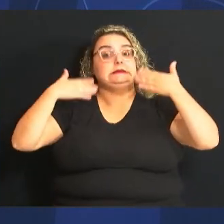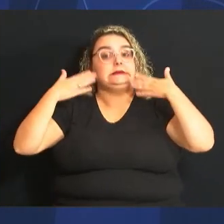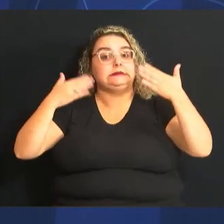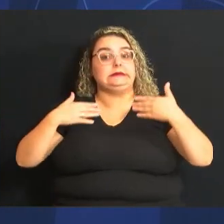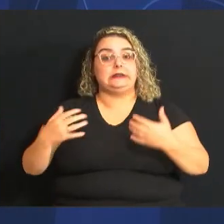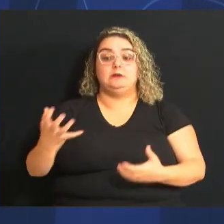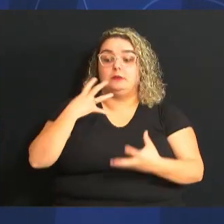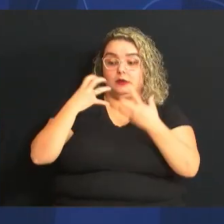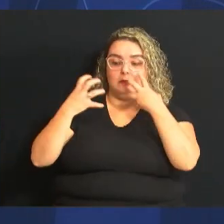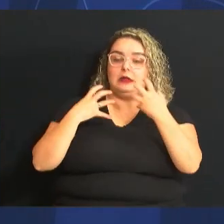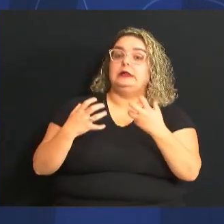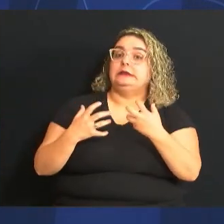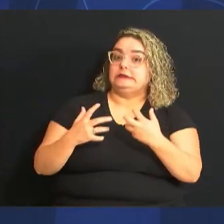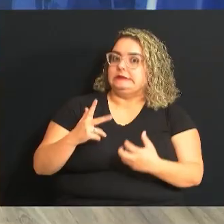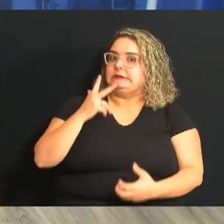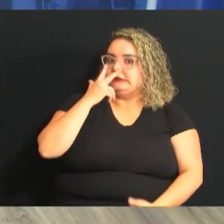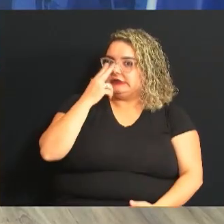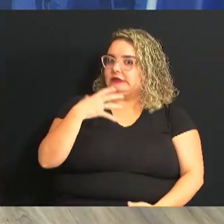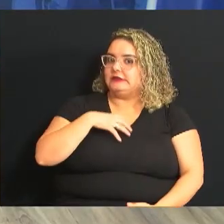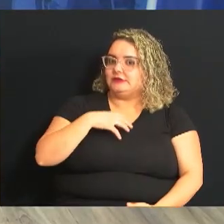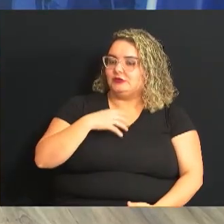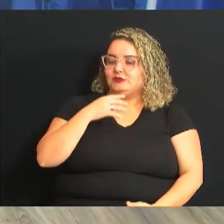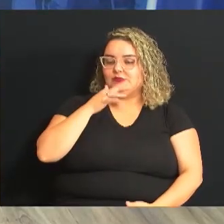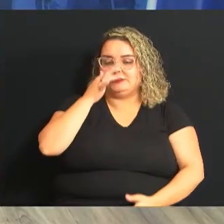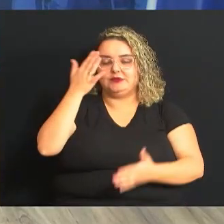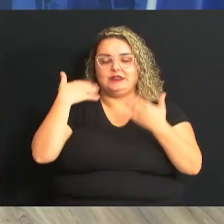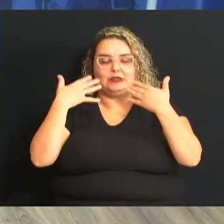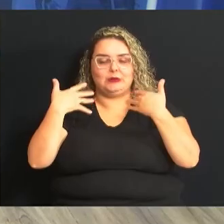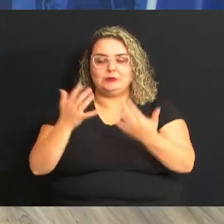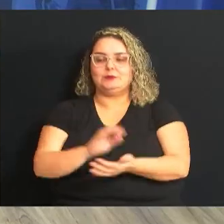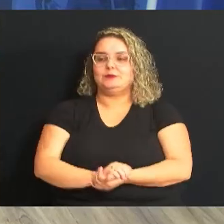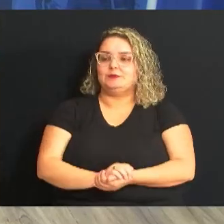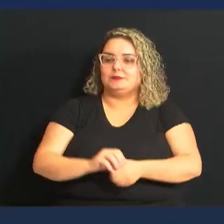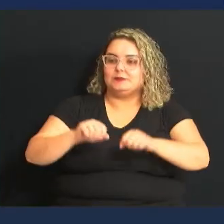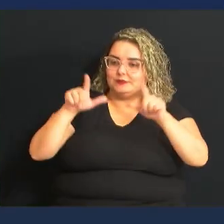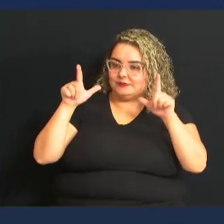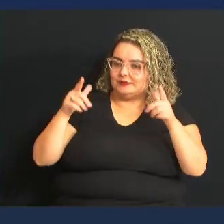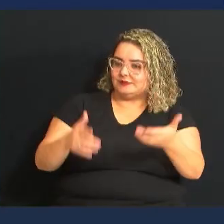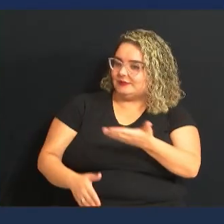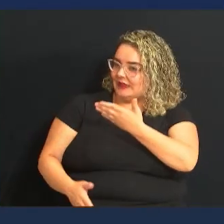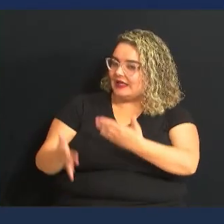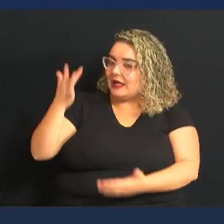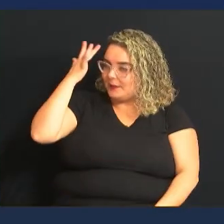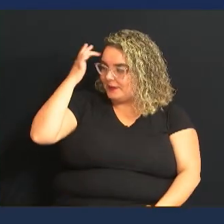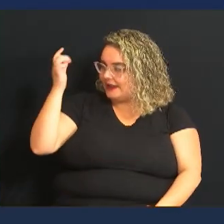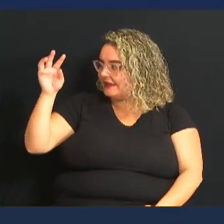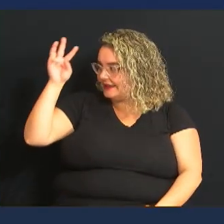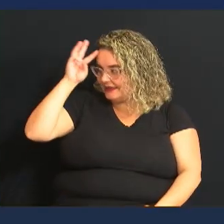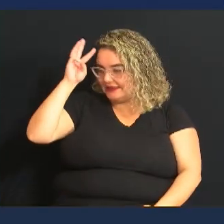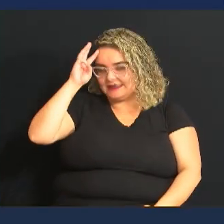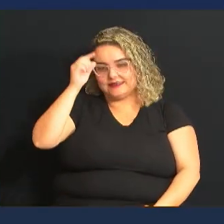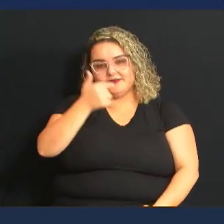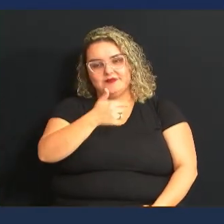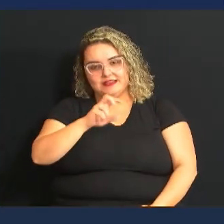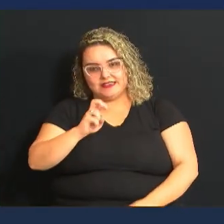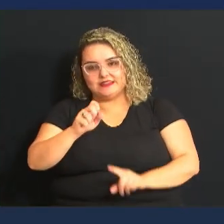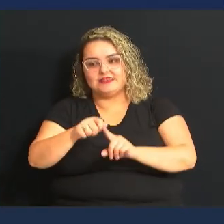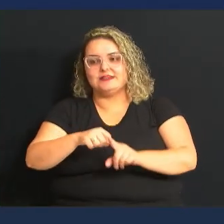A gente vê alguns prédios, né, dentro da Rússia que foram destruídos, foram atacados, bombardeados, mas não é nada